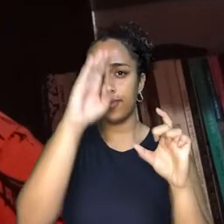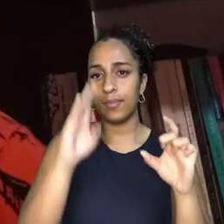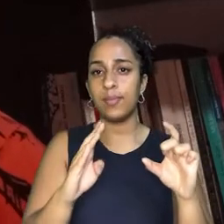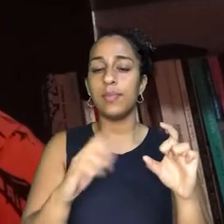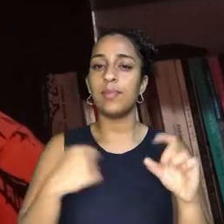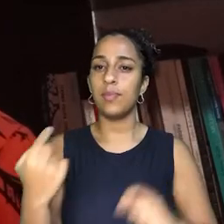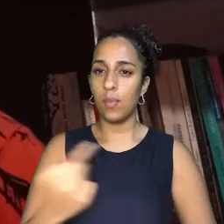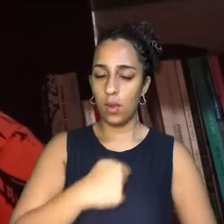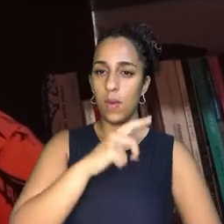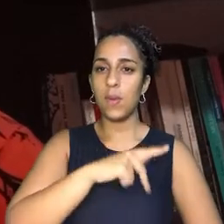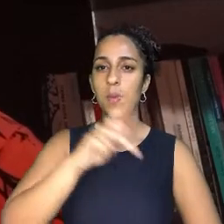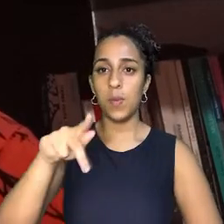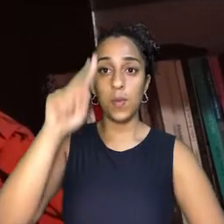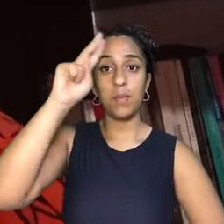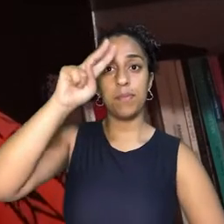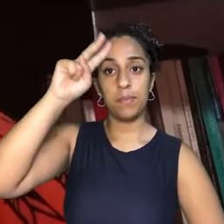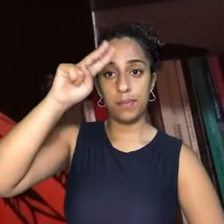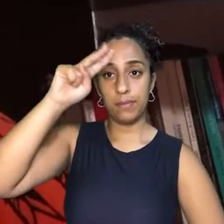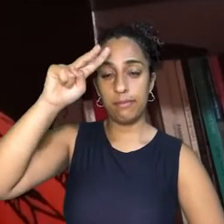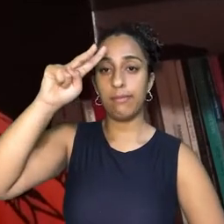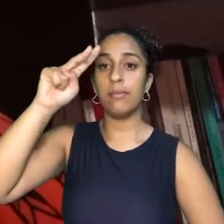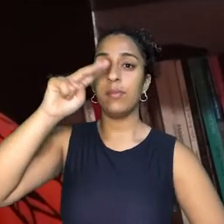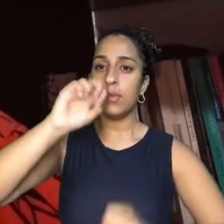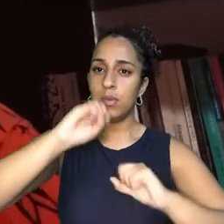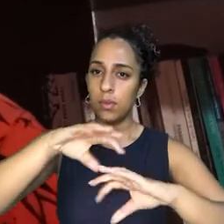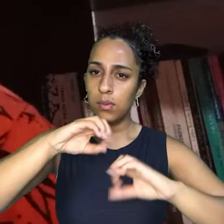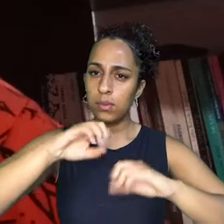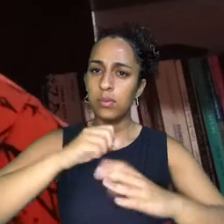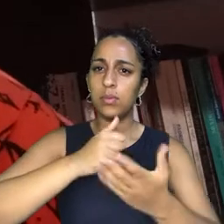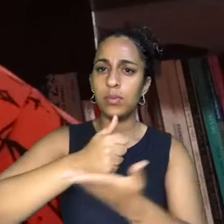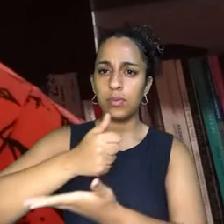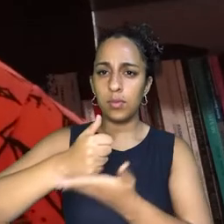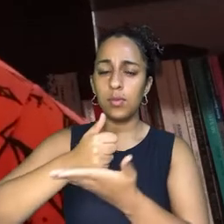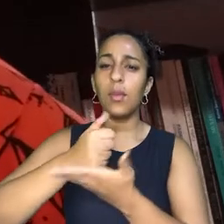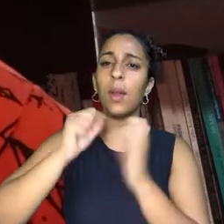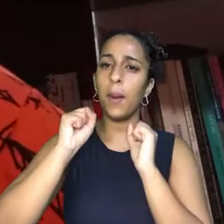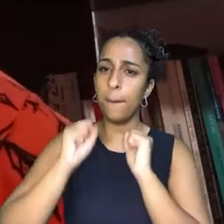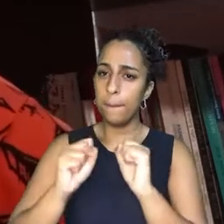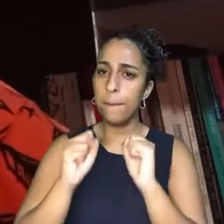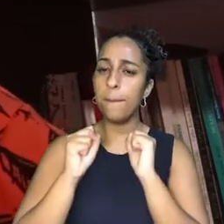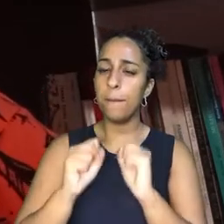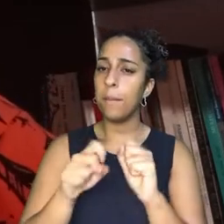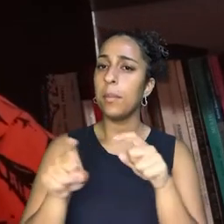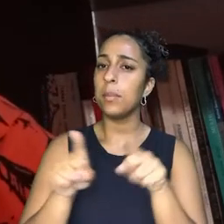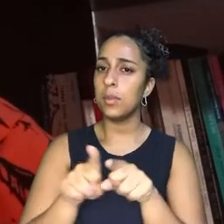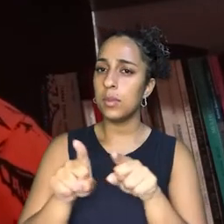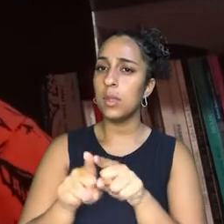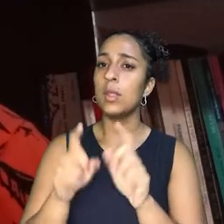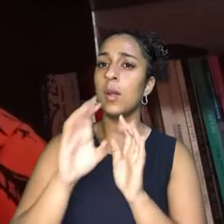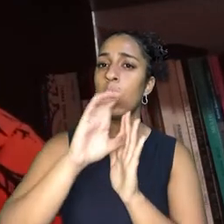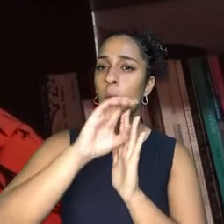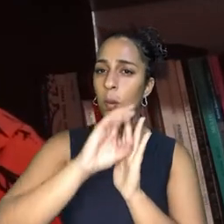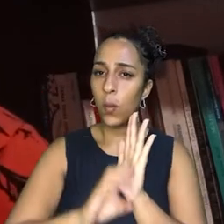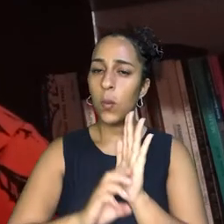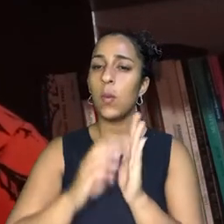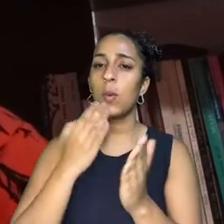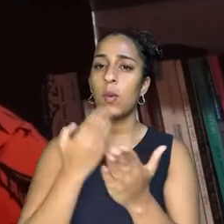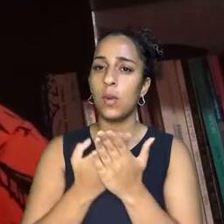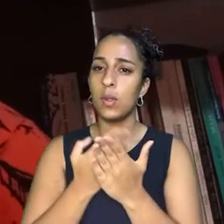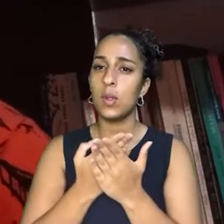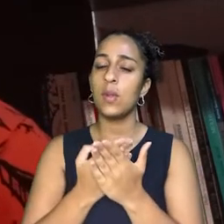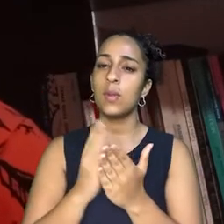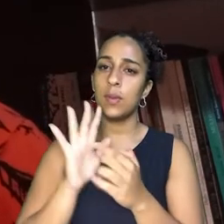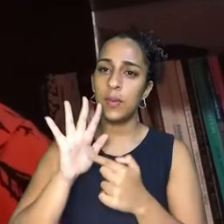Brasil nós professores de história na Educação Básica podemos também fazer fissuras no currículo escolar hegemônico